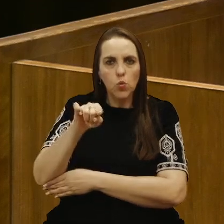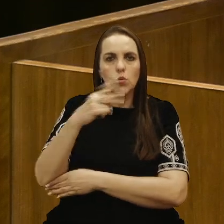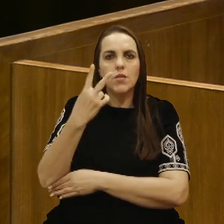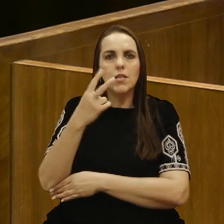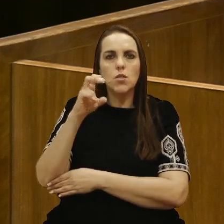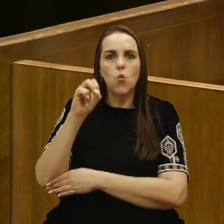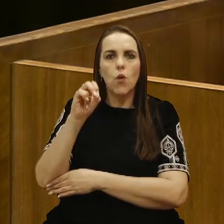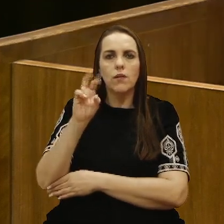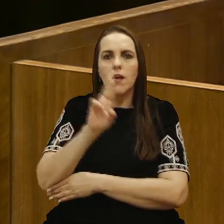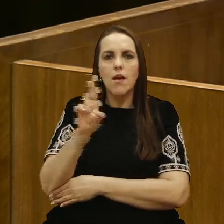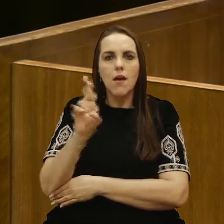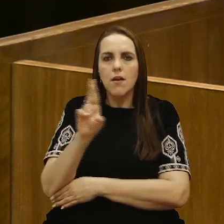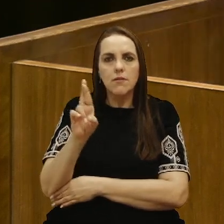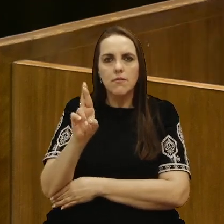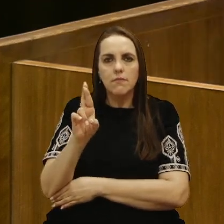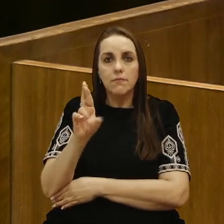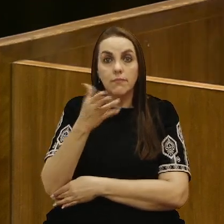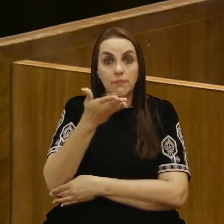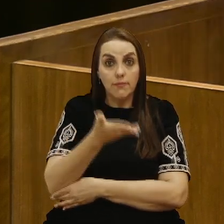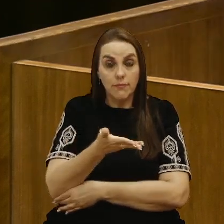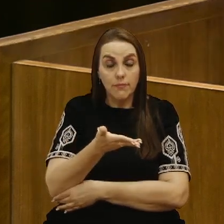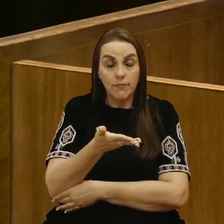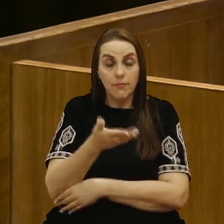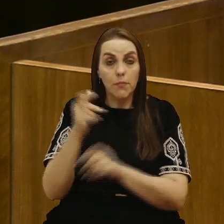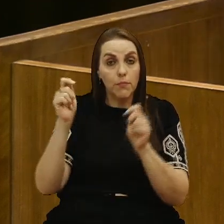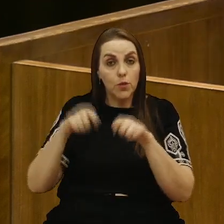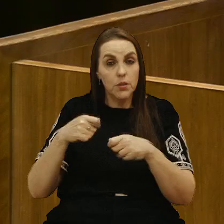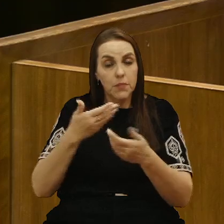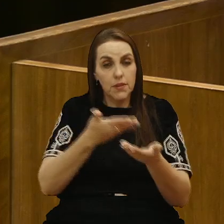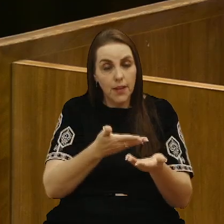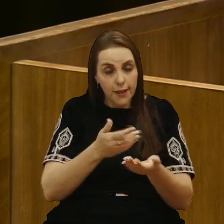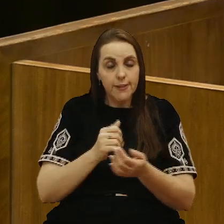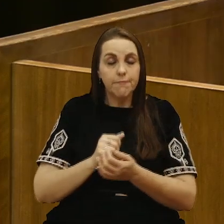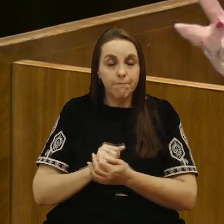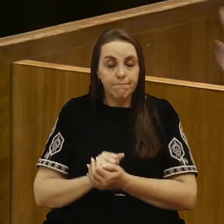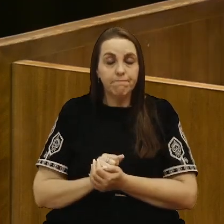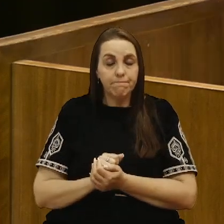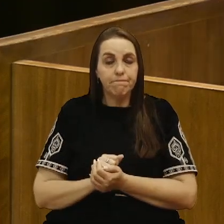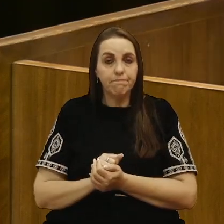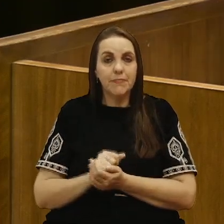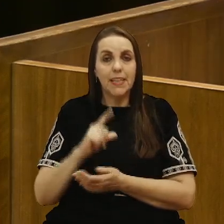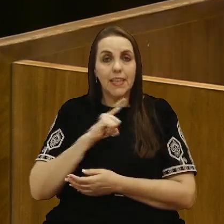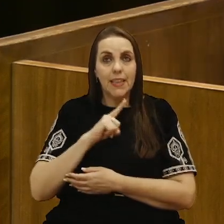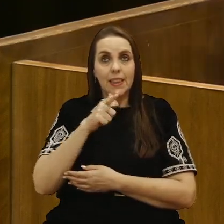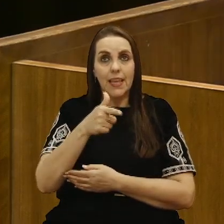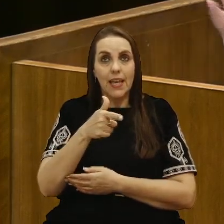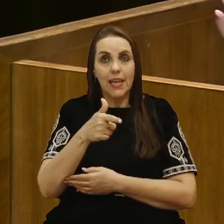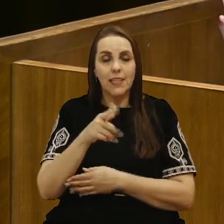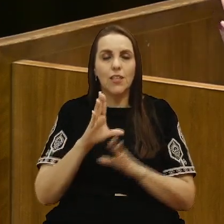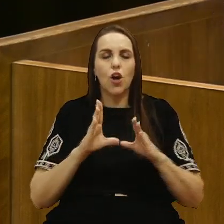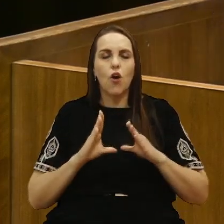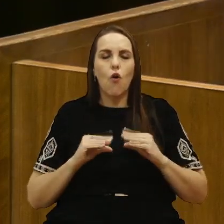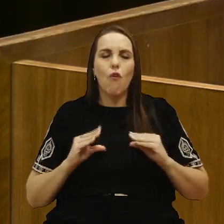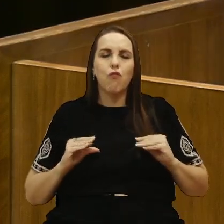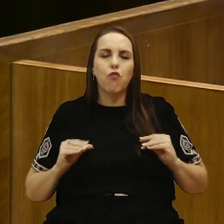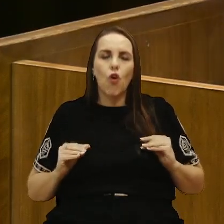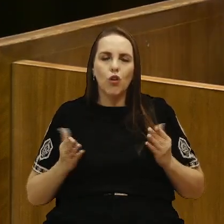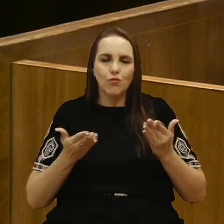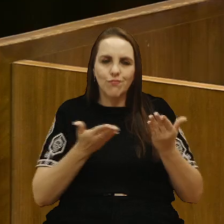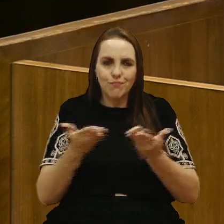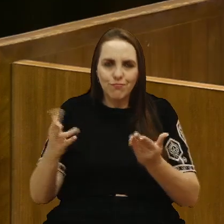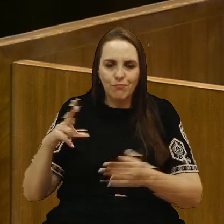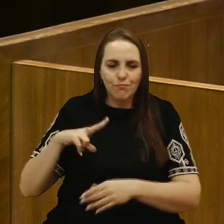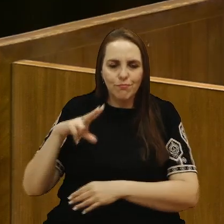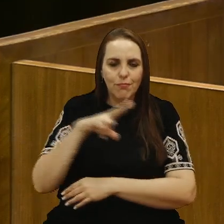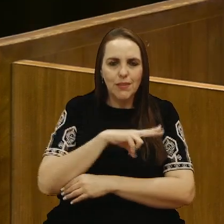190.250 para que a gente pudesse ter essa comodidade